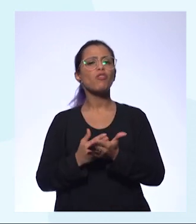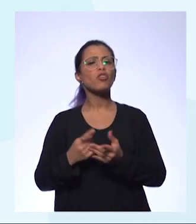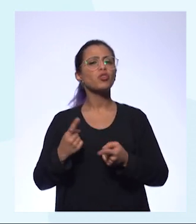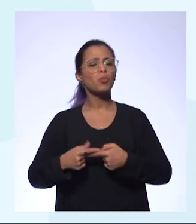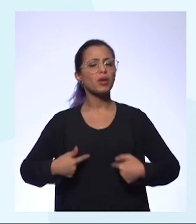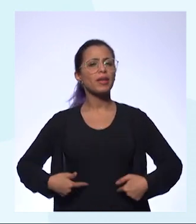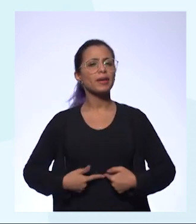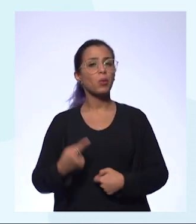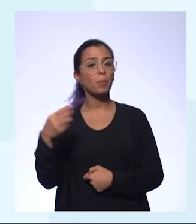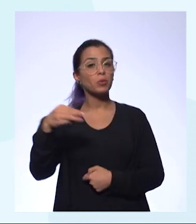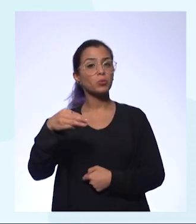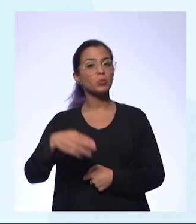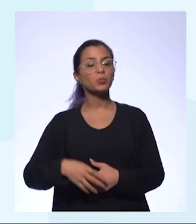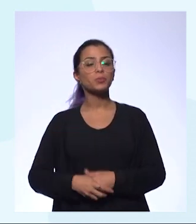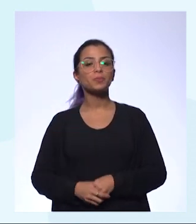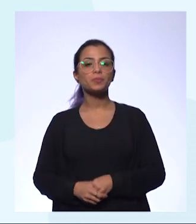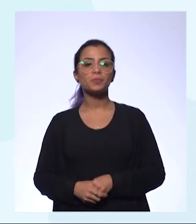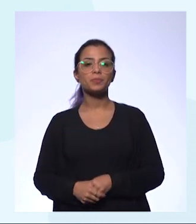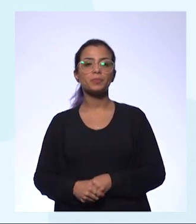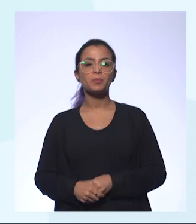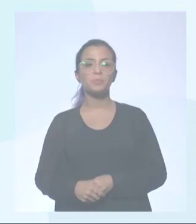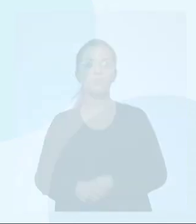para vocês.